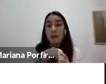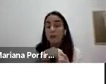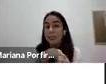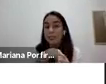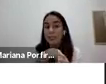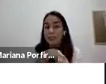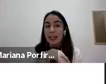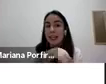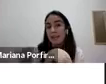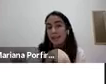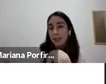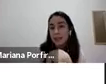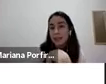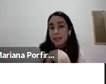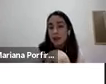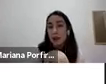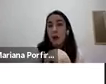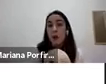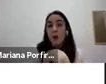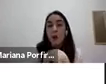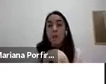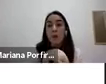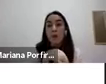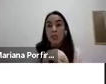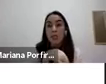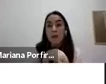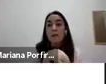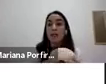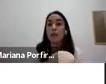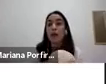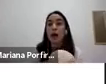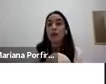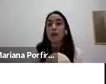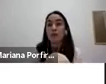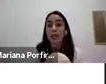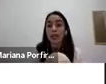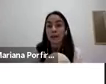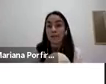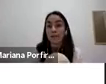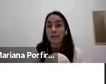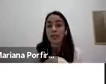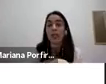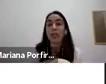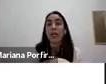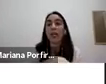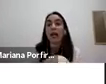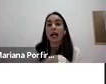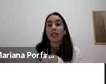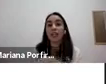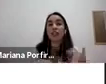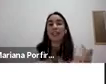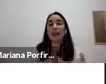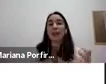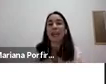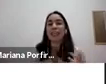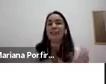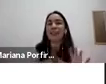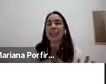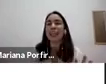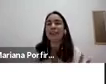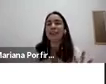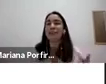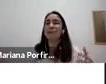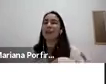com as bombinhas elétricas ou a bombinha manual também. A gente sempre